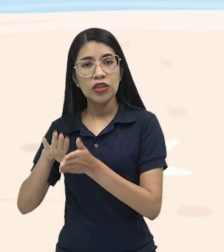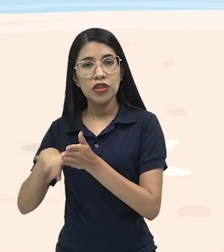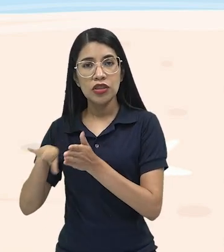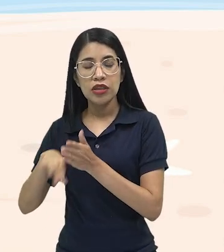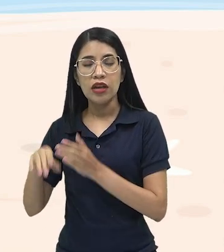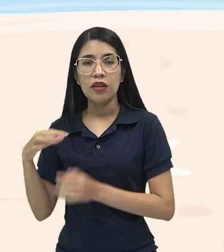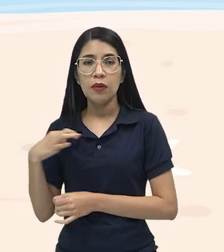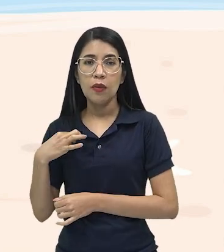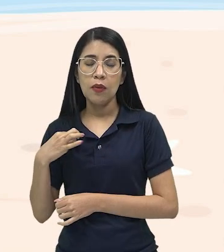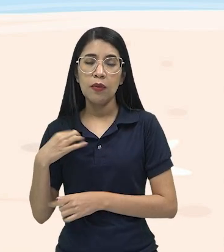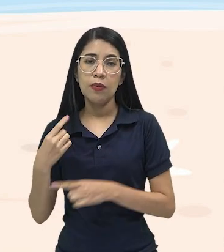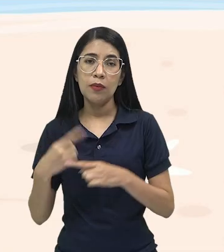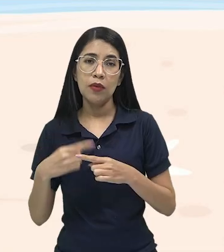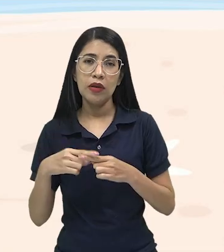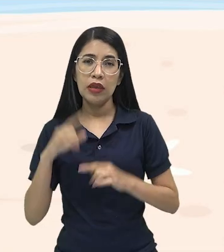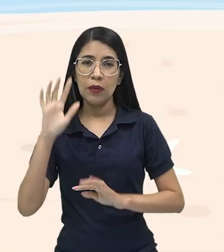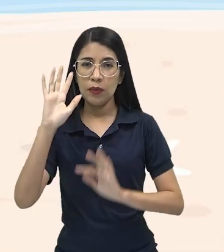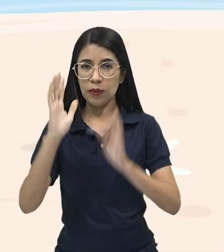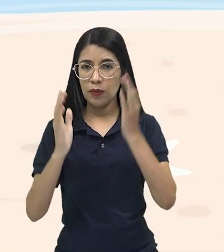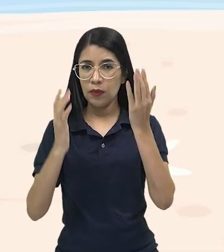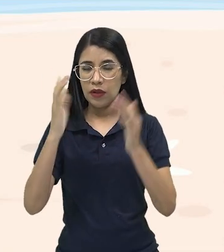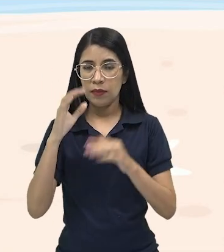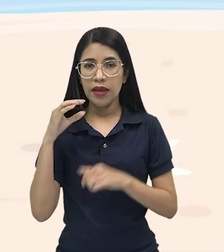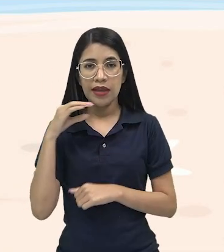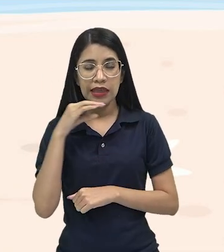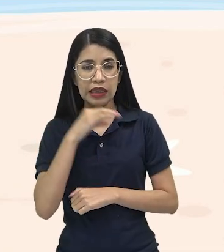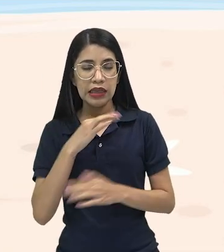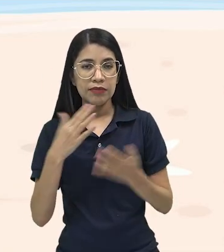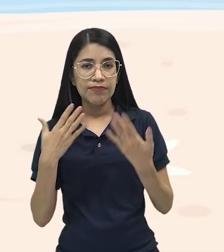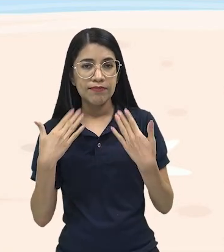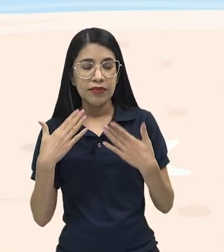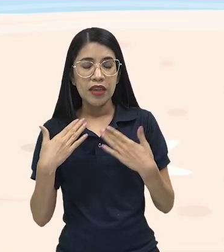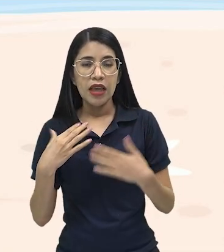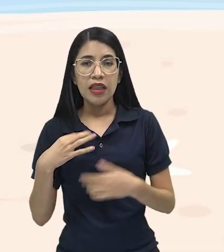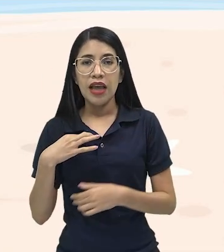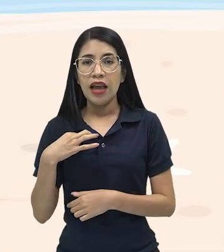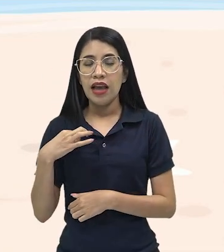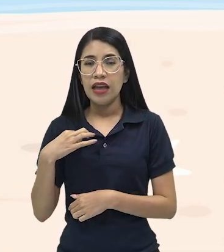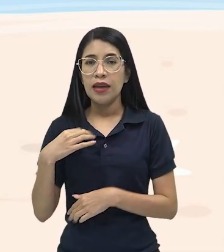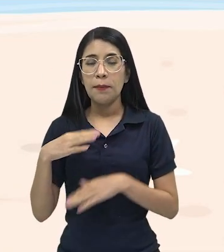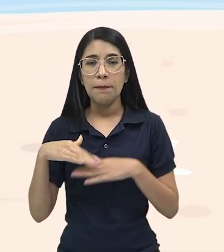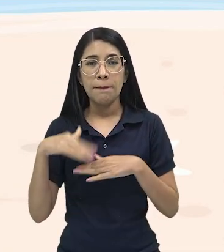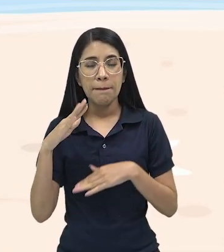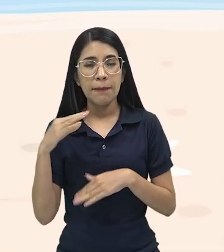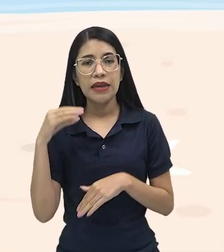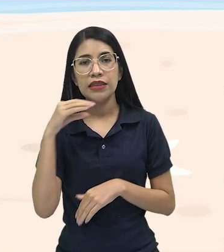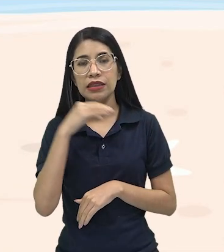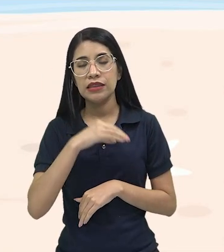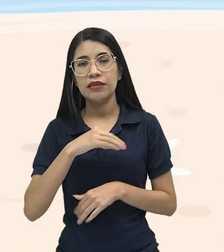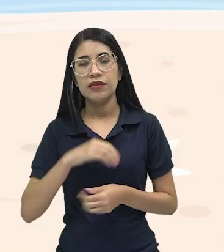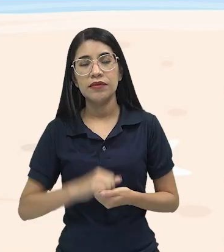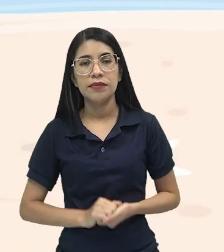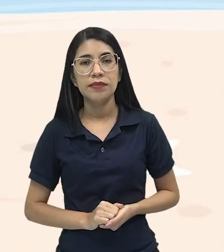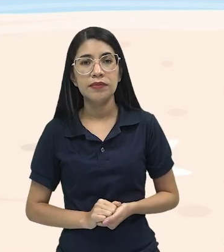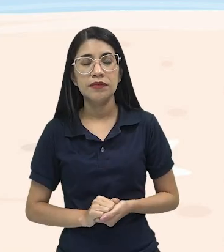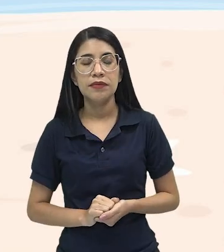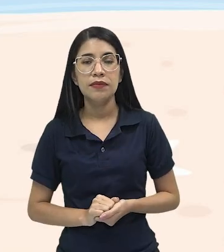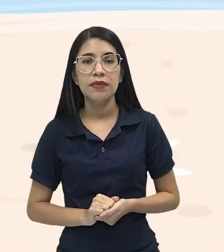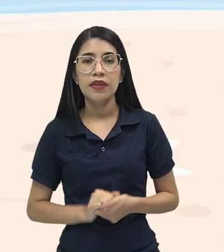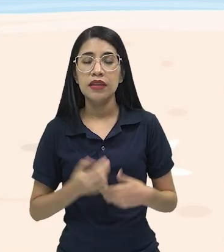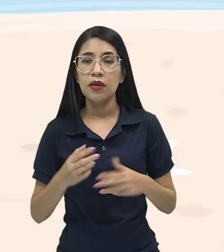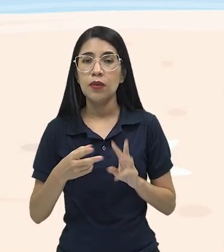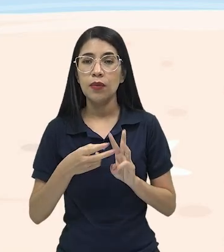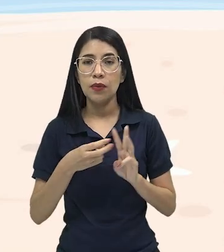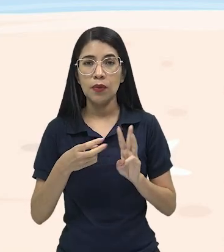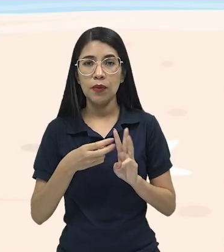porque devido ao clima, a roupa esquentaria muito, Então, dessa forma, o